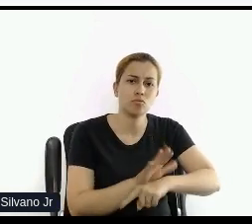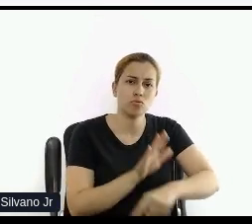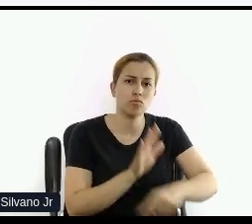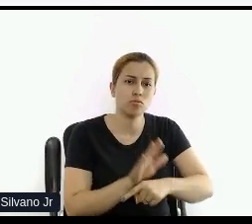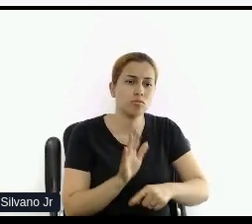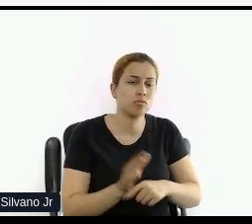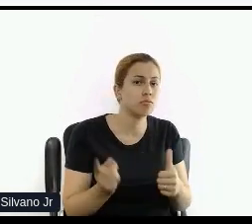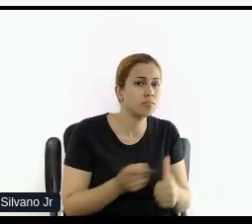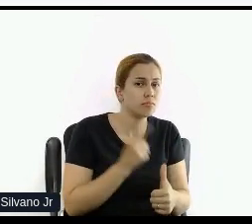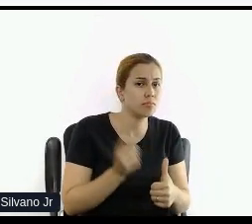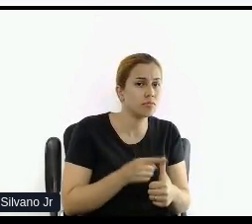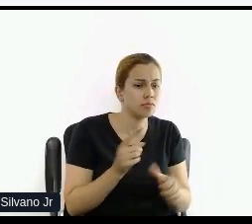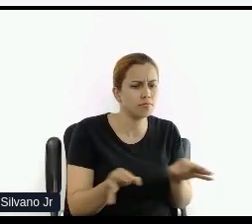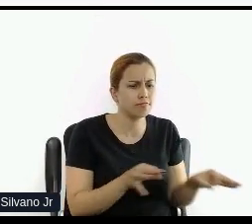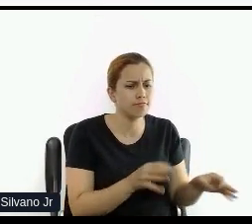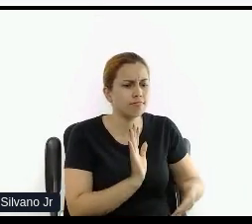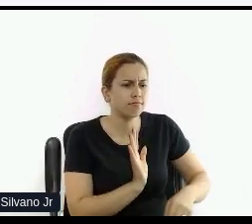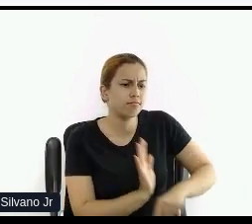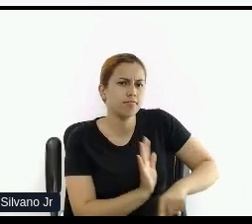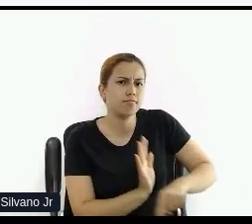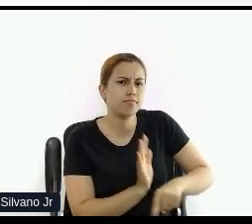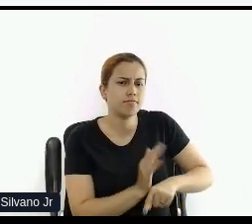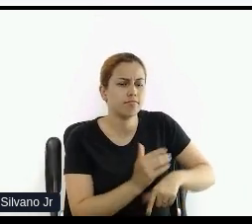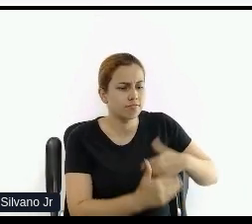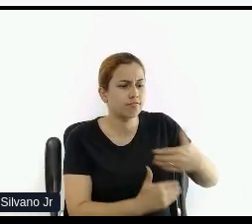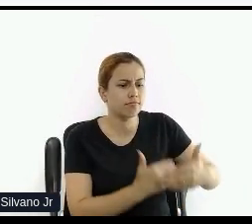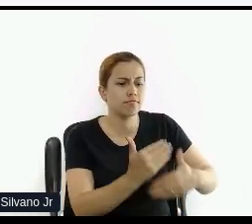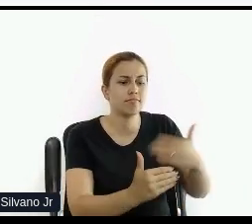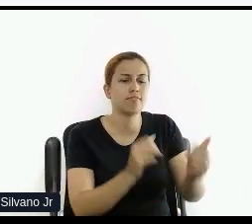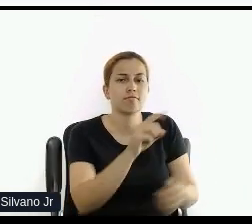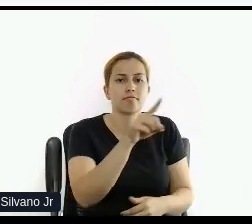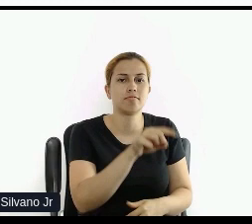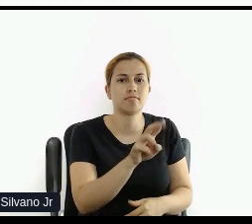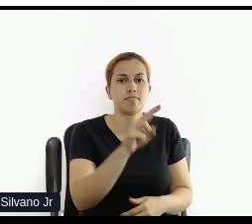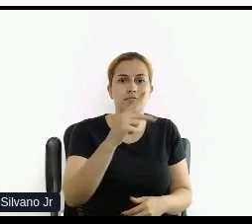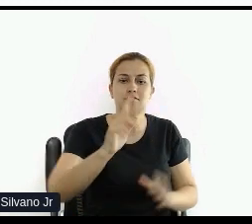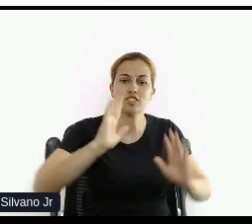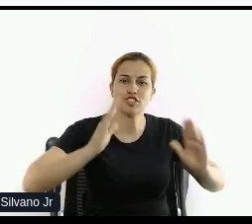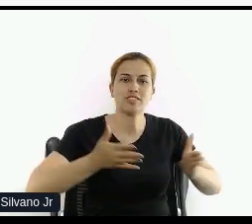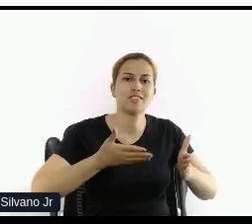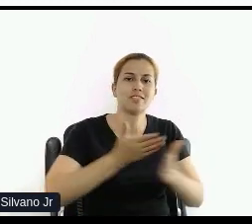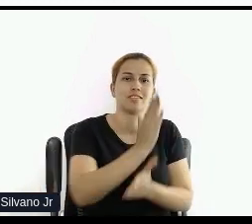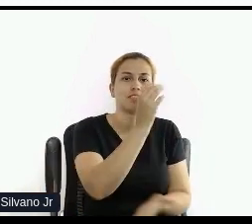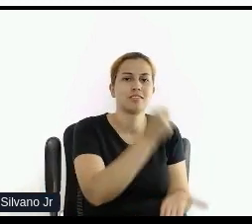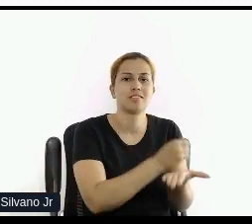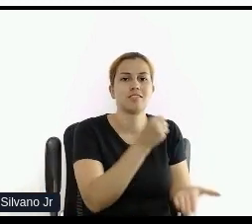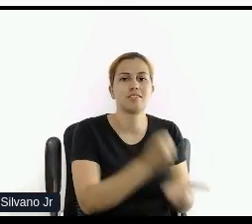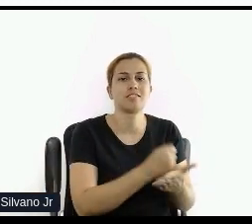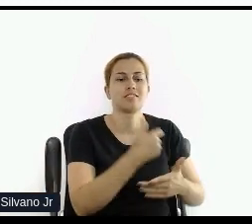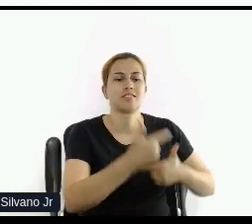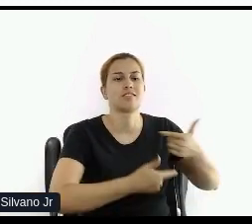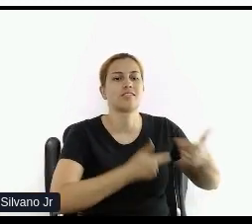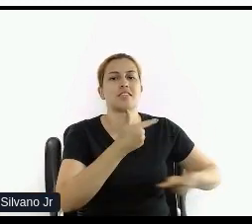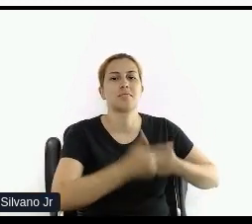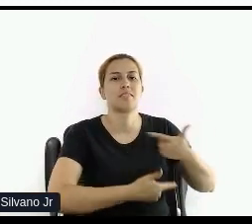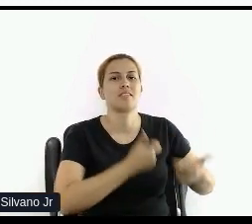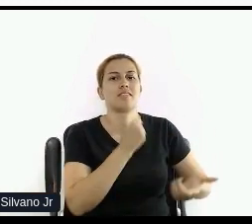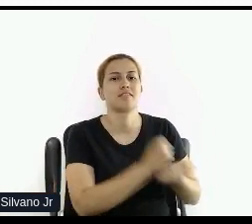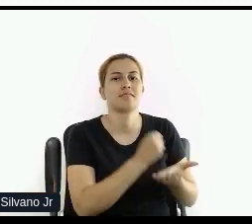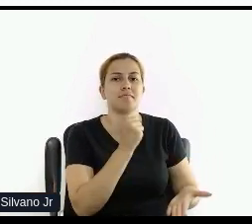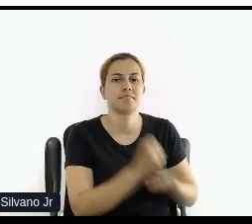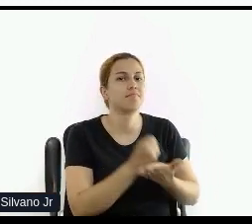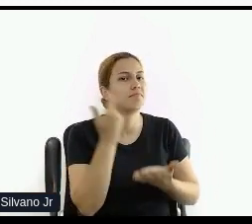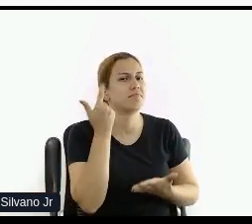formação realmente oficial da ZUP, você já é contratado como carteira assinada, né? E você já passa por